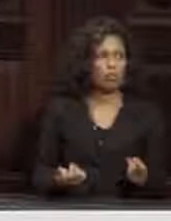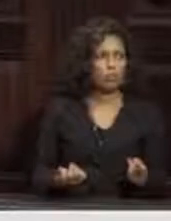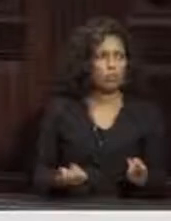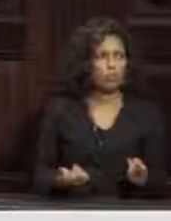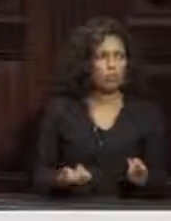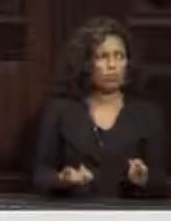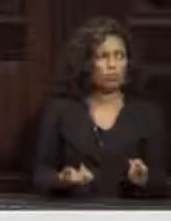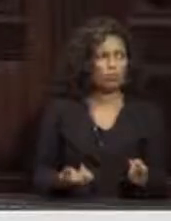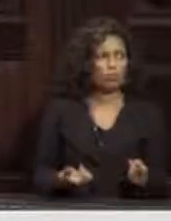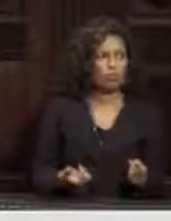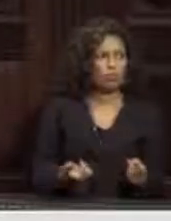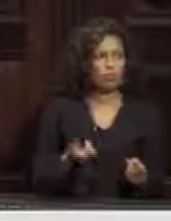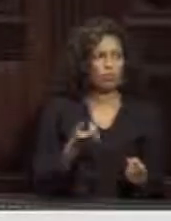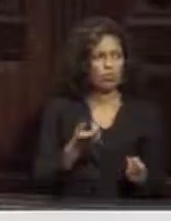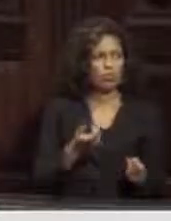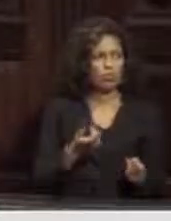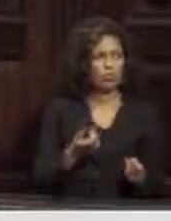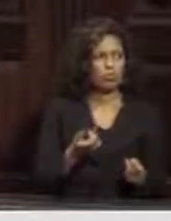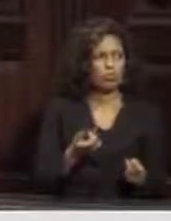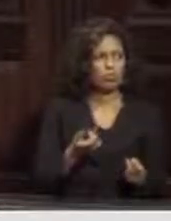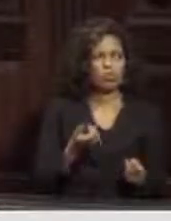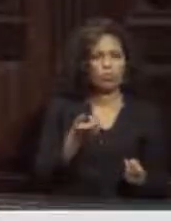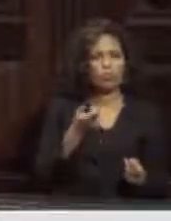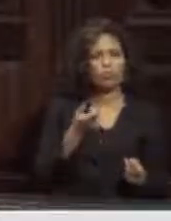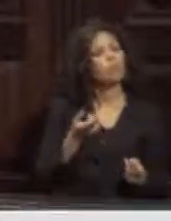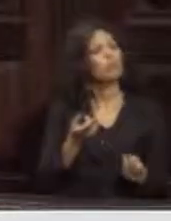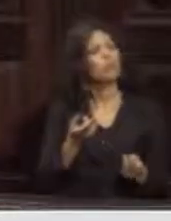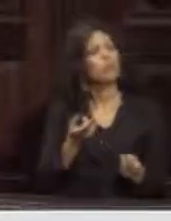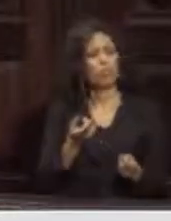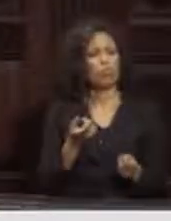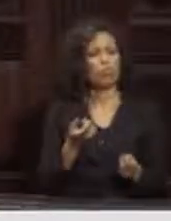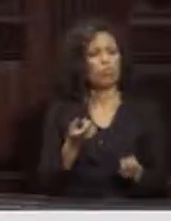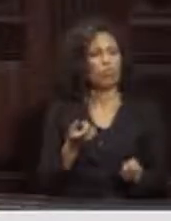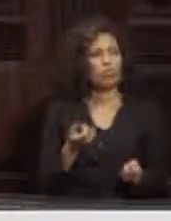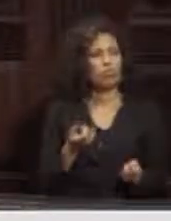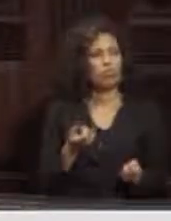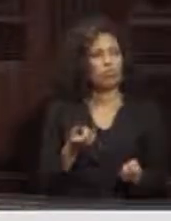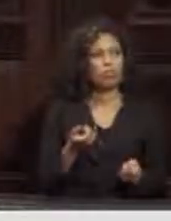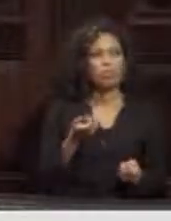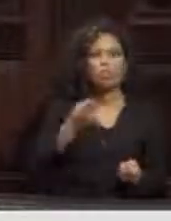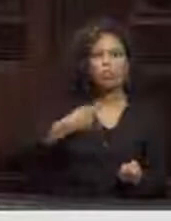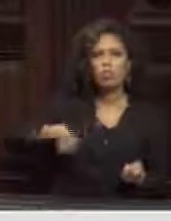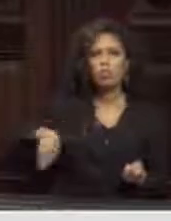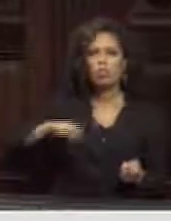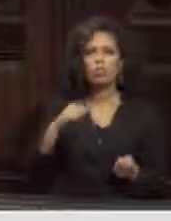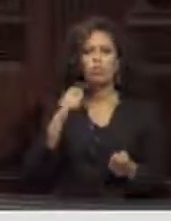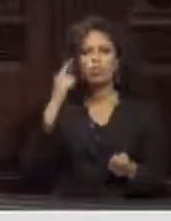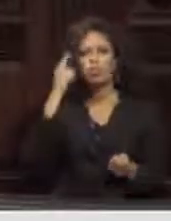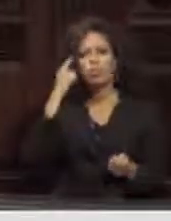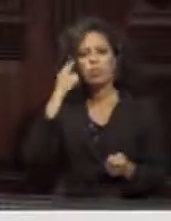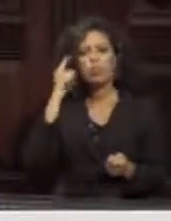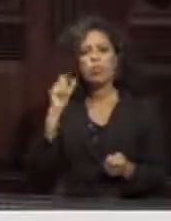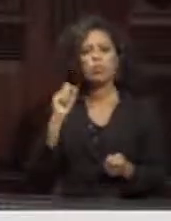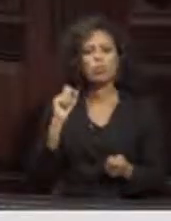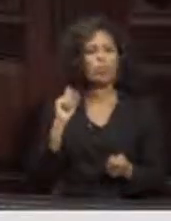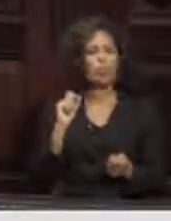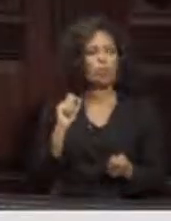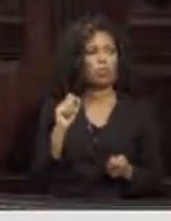não tem o seu papel extinto. A Rio Trilhos continua tendo um